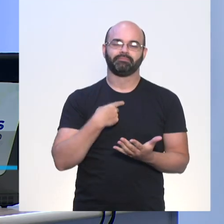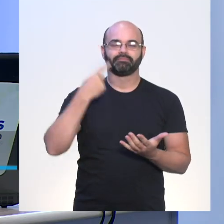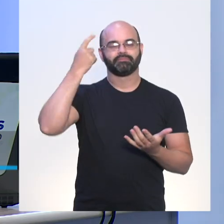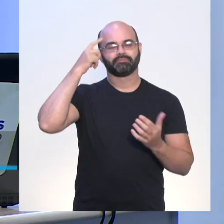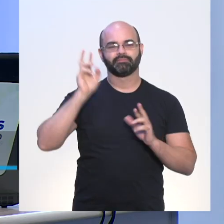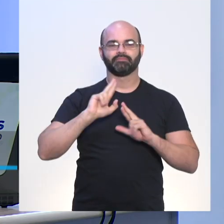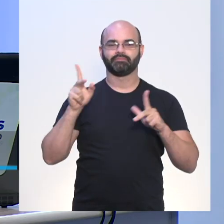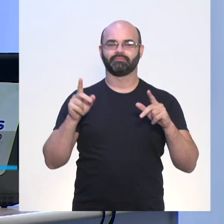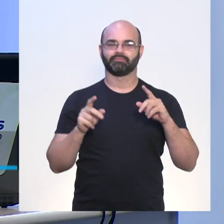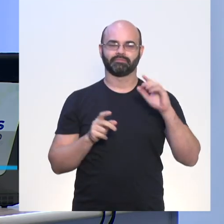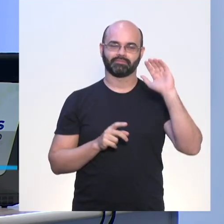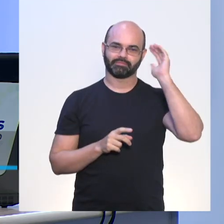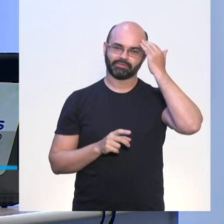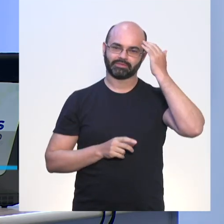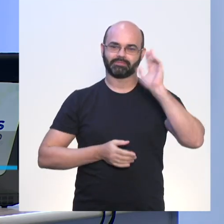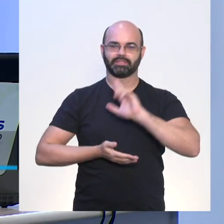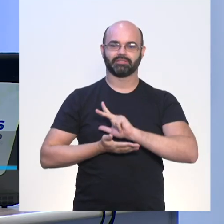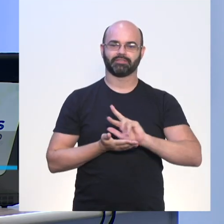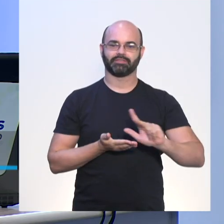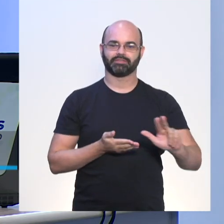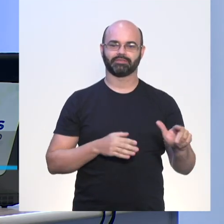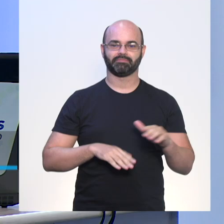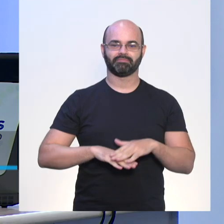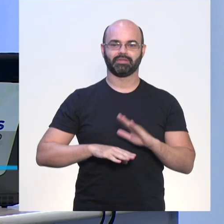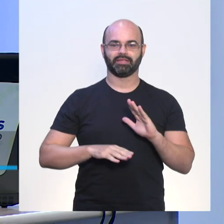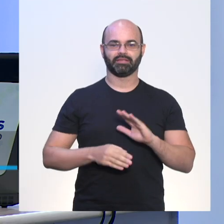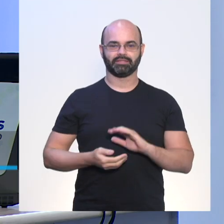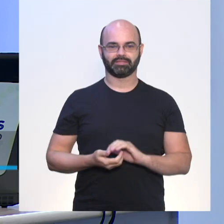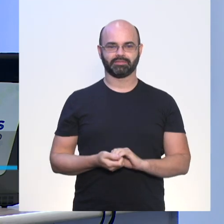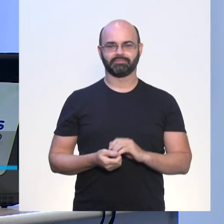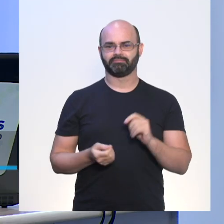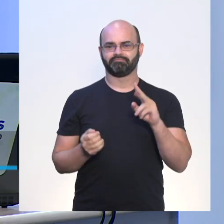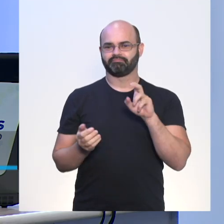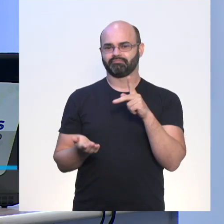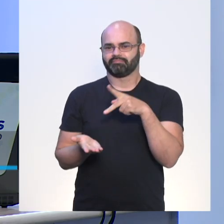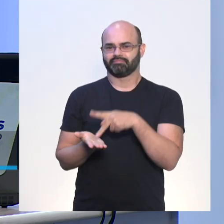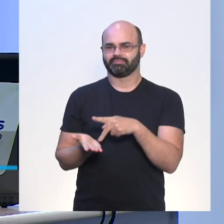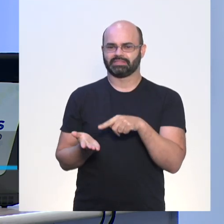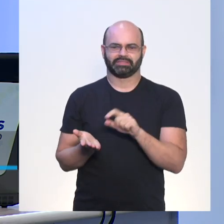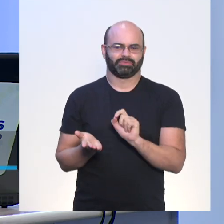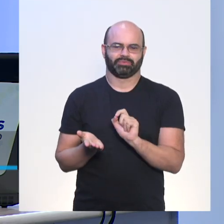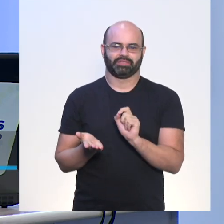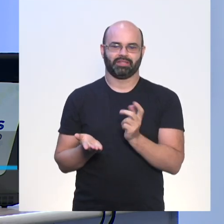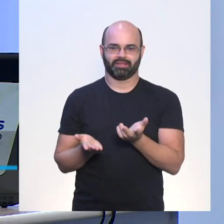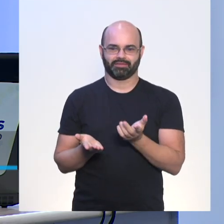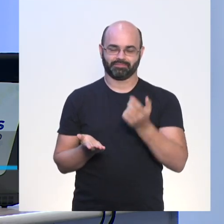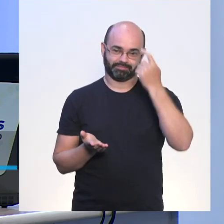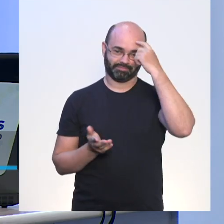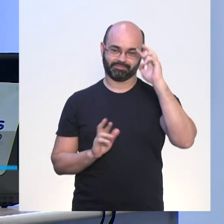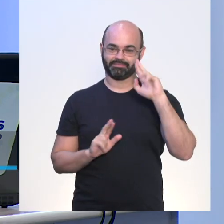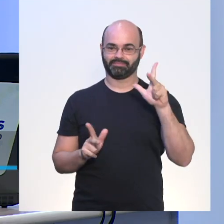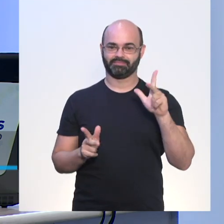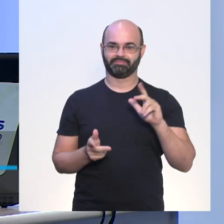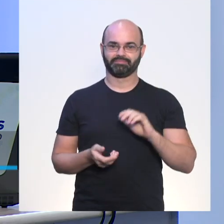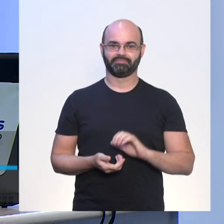de entendimentos, né, sobre o que seja verdade. Só para dar mais um exemplo para